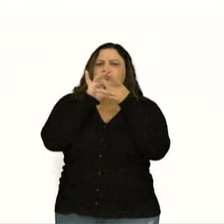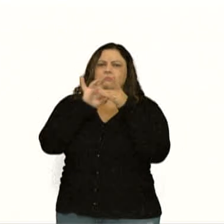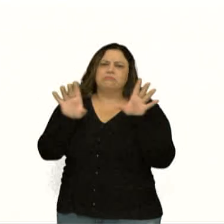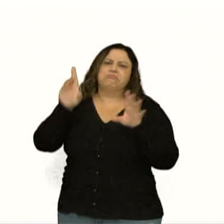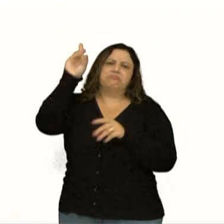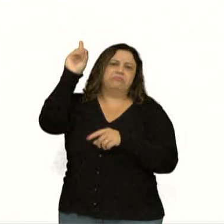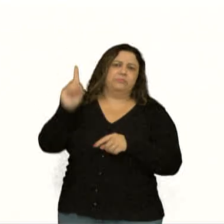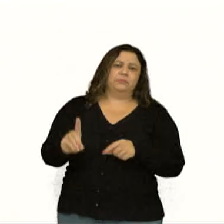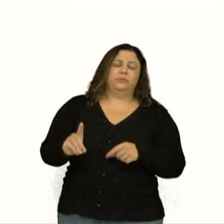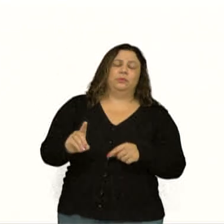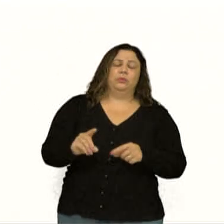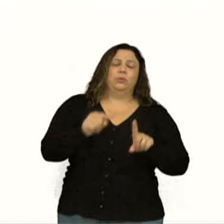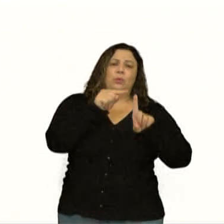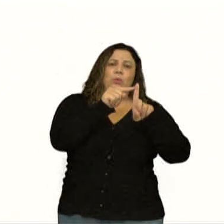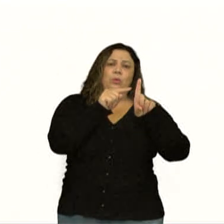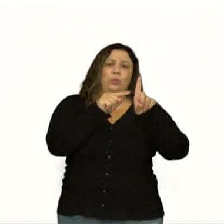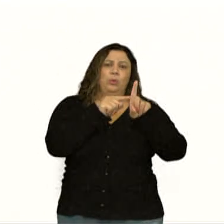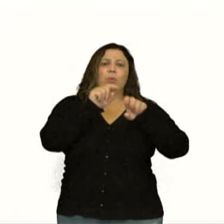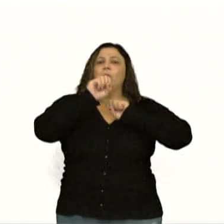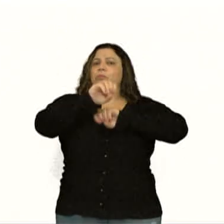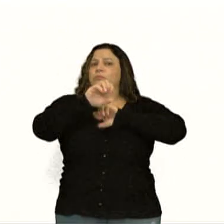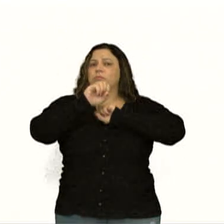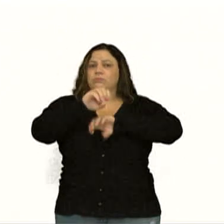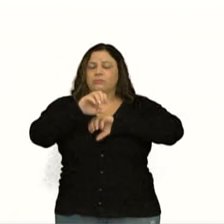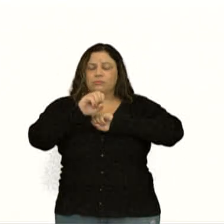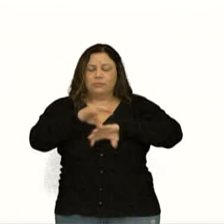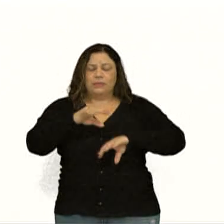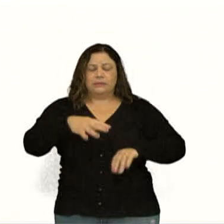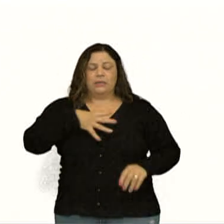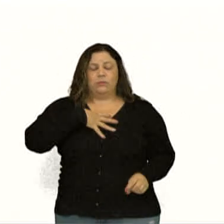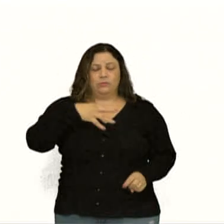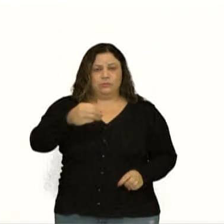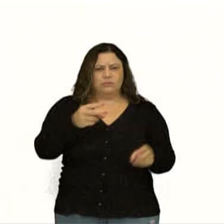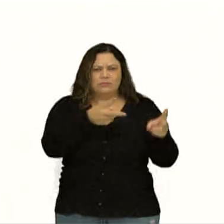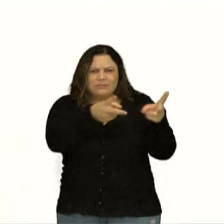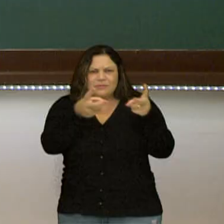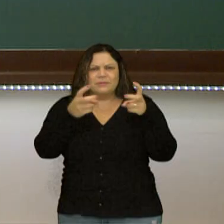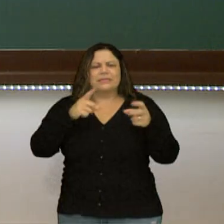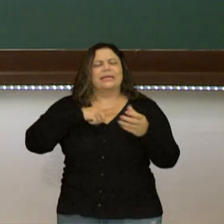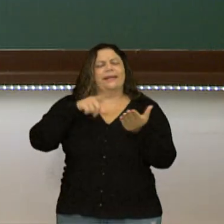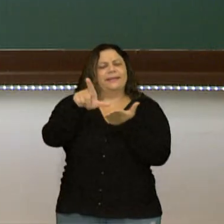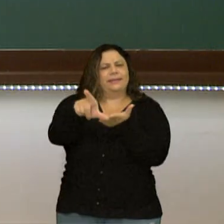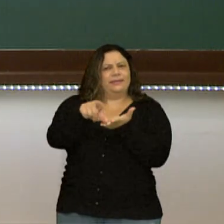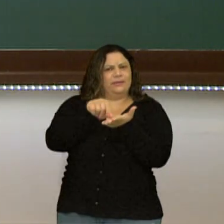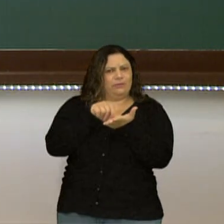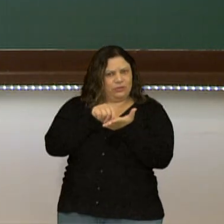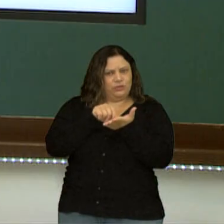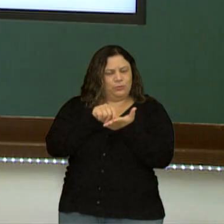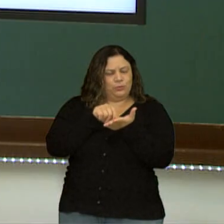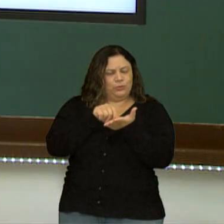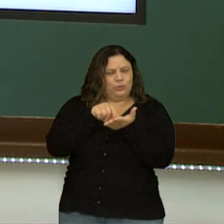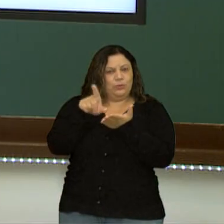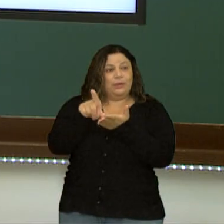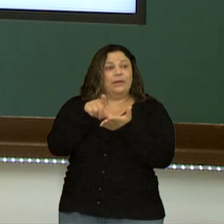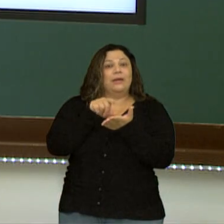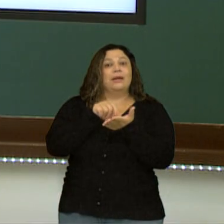de educação dar aos filhos. Agora vamos observar. Lembra, tem o artigo. Nós estamos falando dentro do qual artigo?